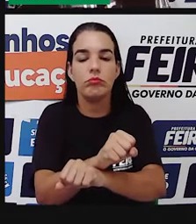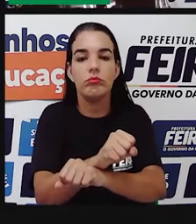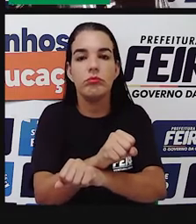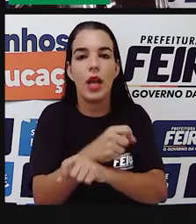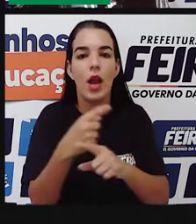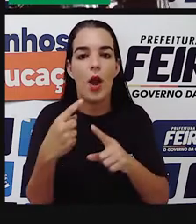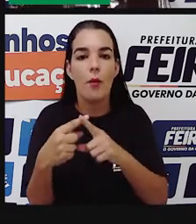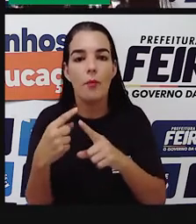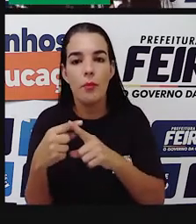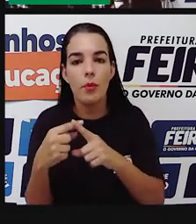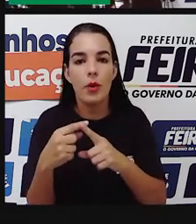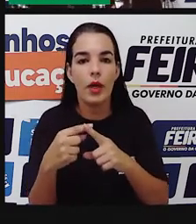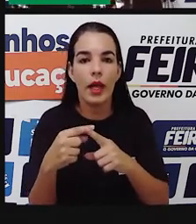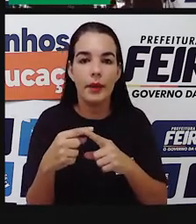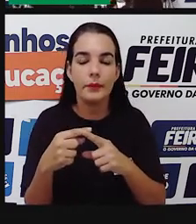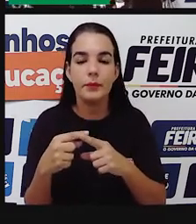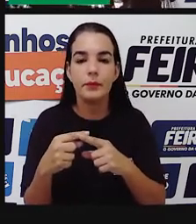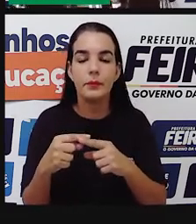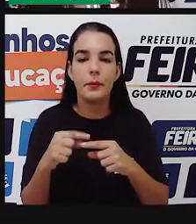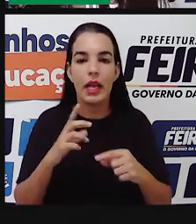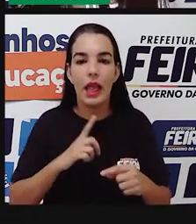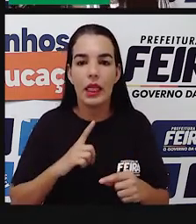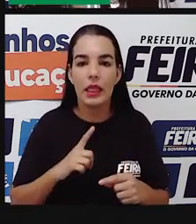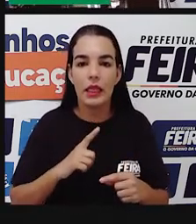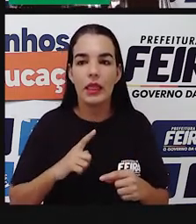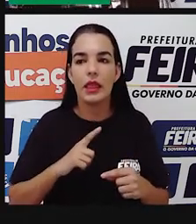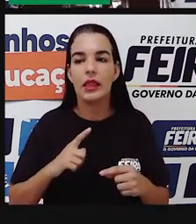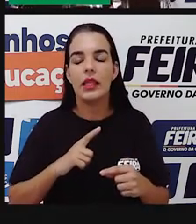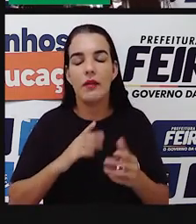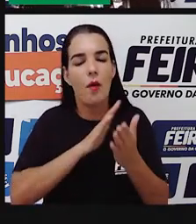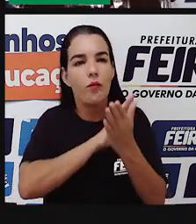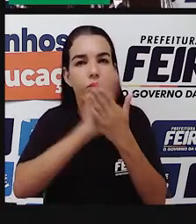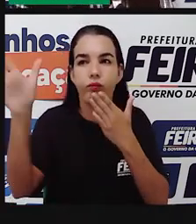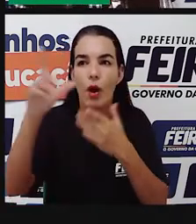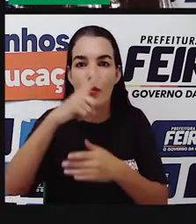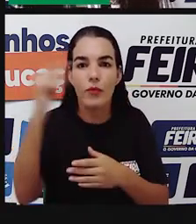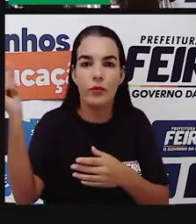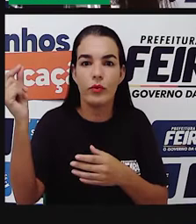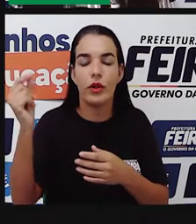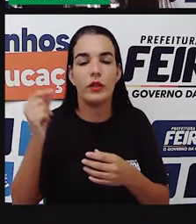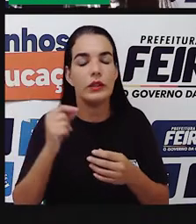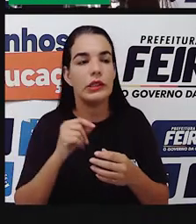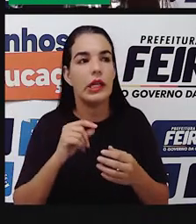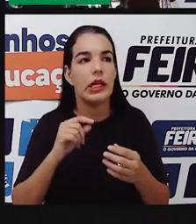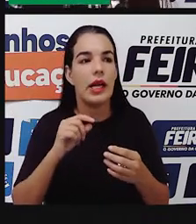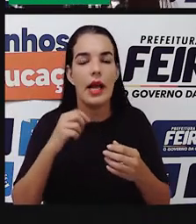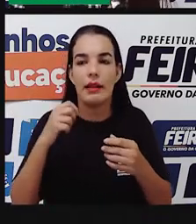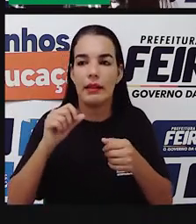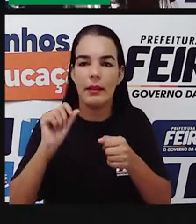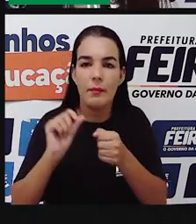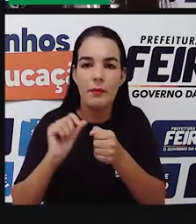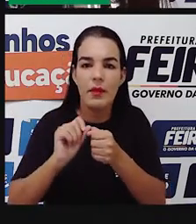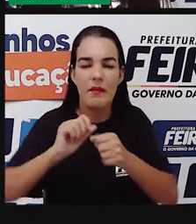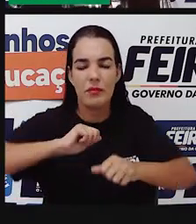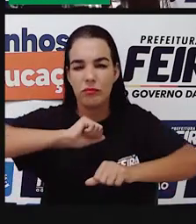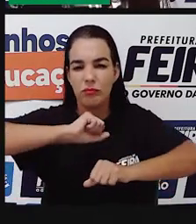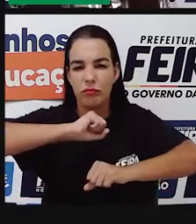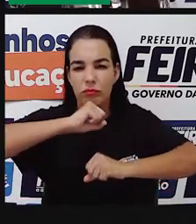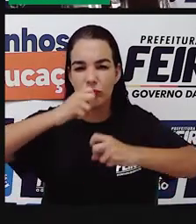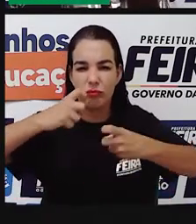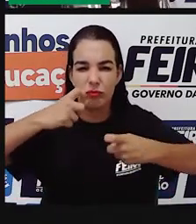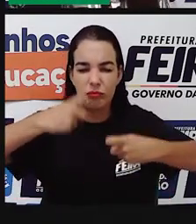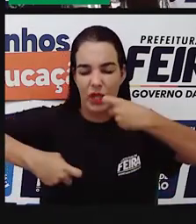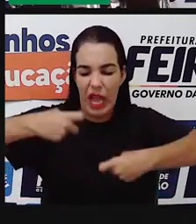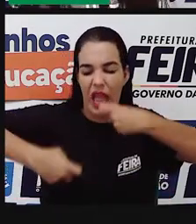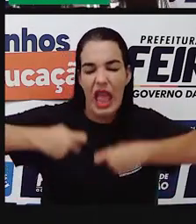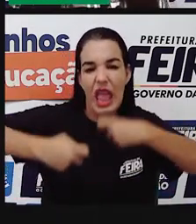formação dos quilombos, através das fugas, através das revoltas e até mesmo a